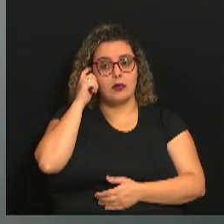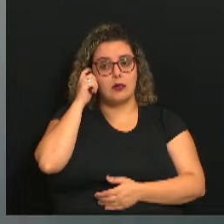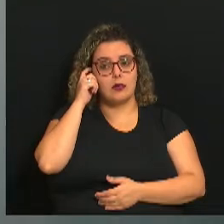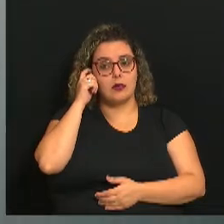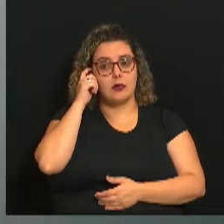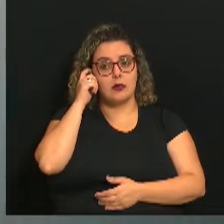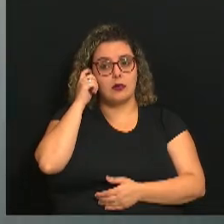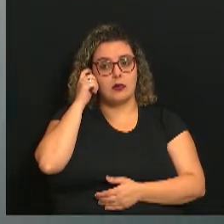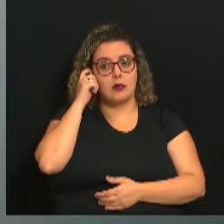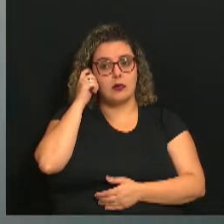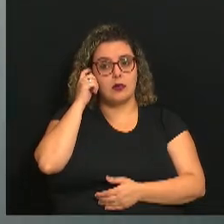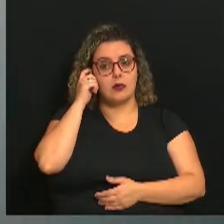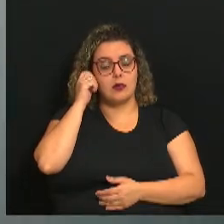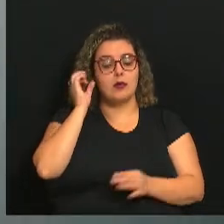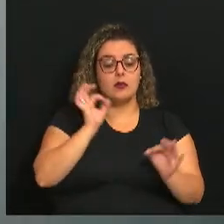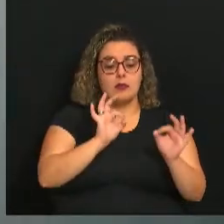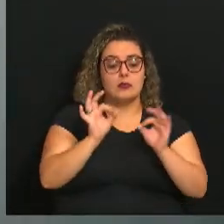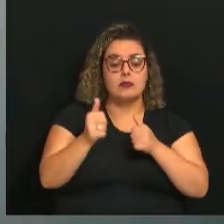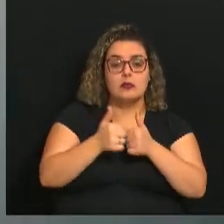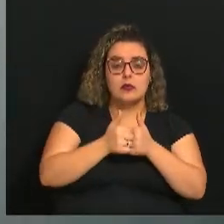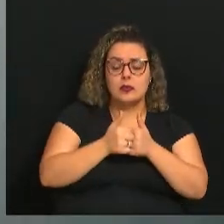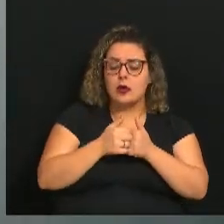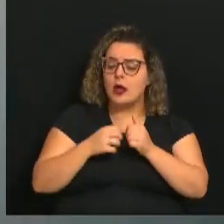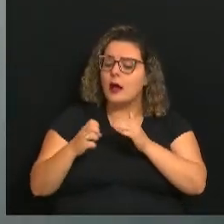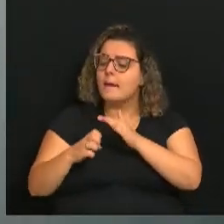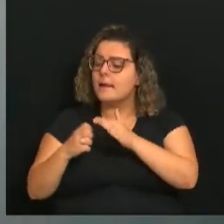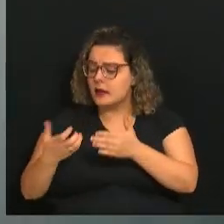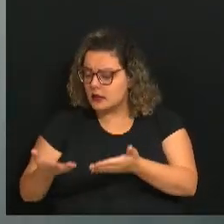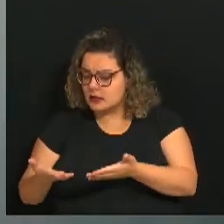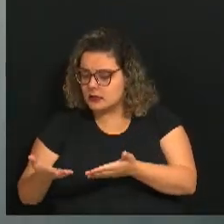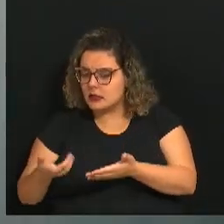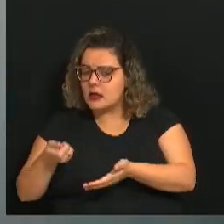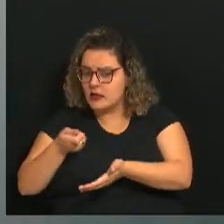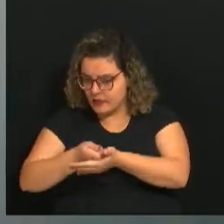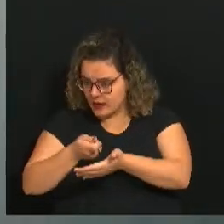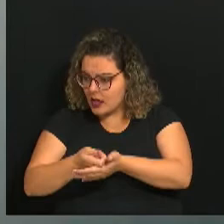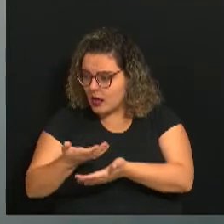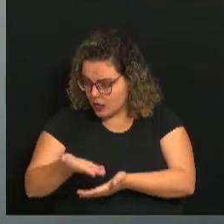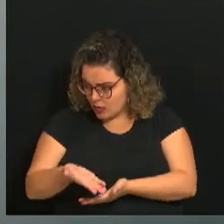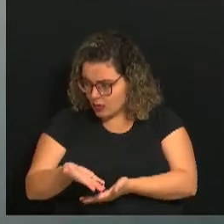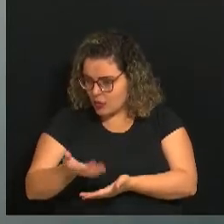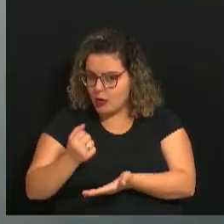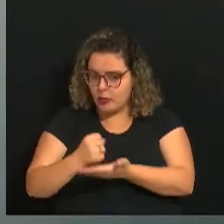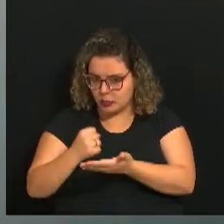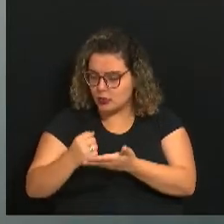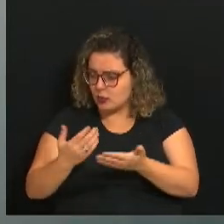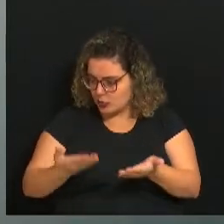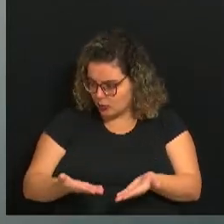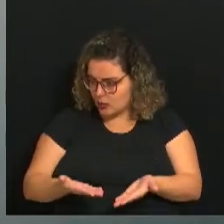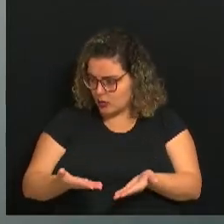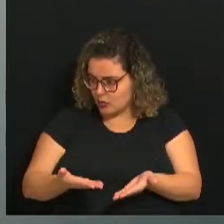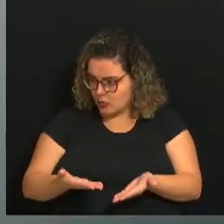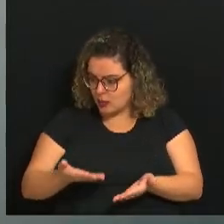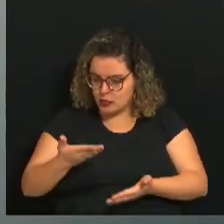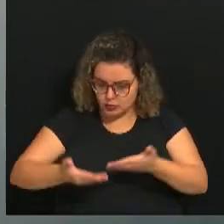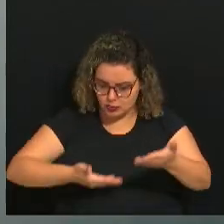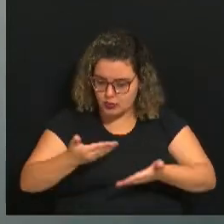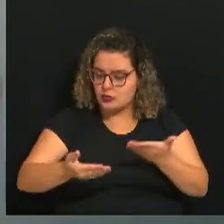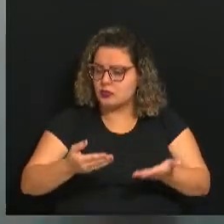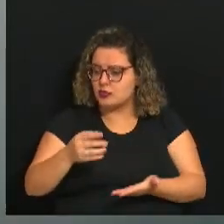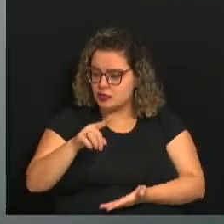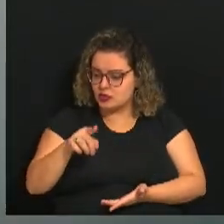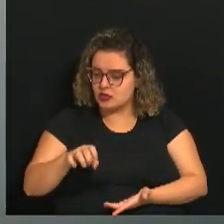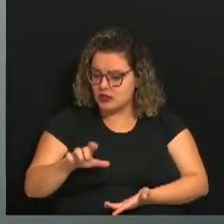como é que é? Você vai cumprir, você precisa cumprir com os trabalhadores, você vai estar